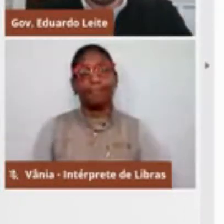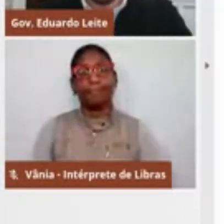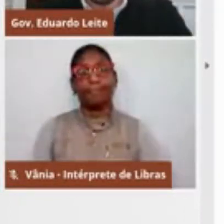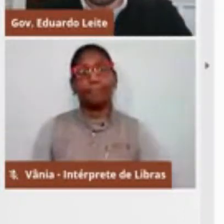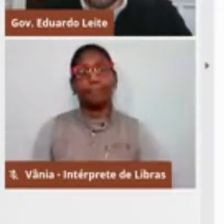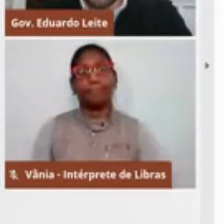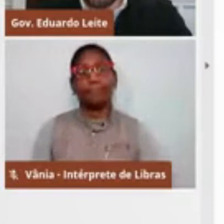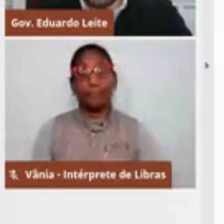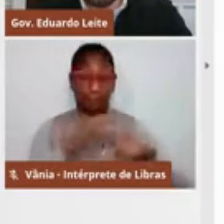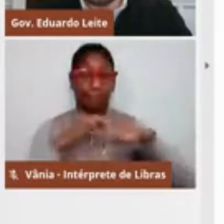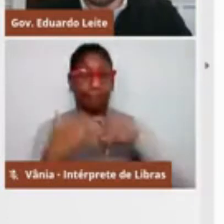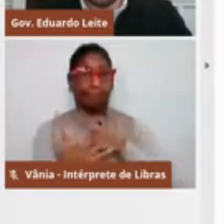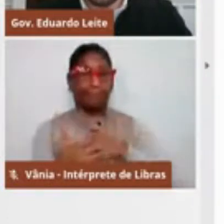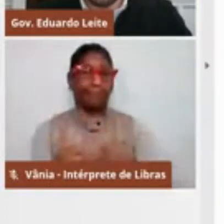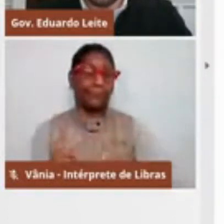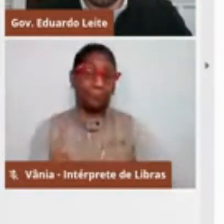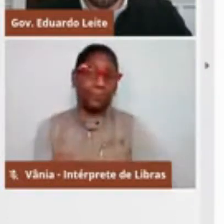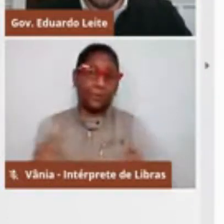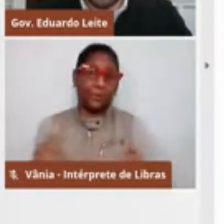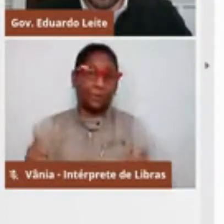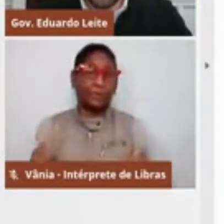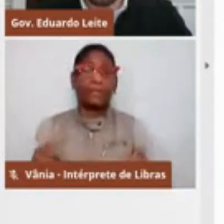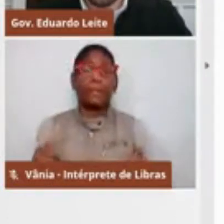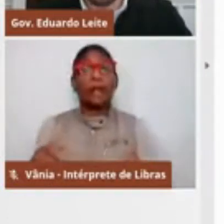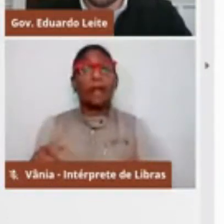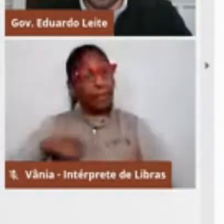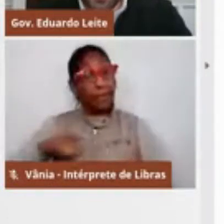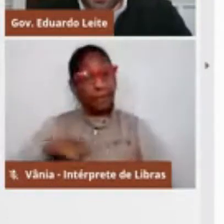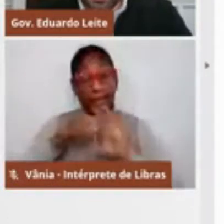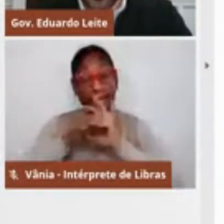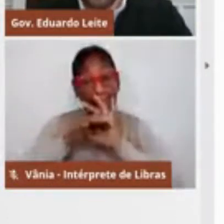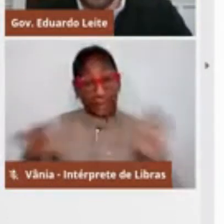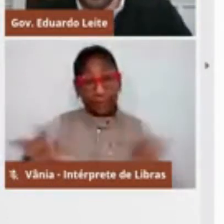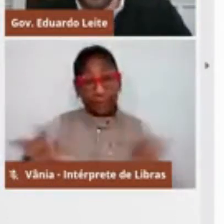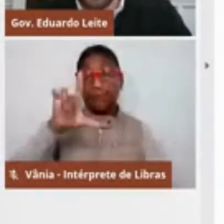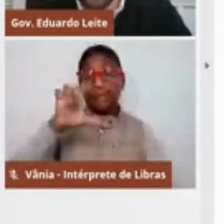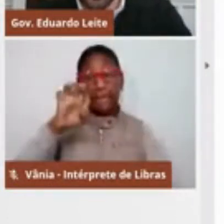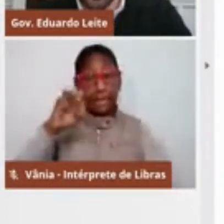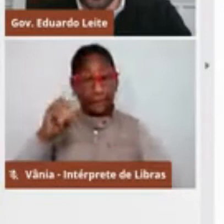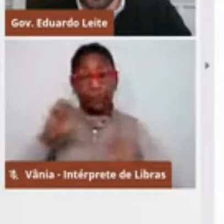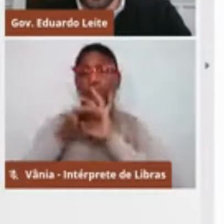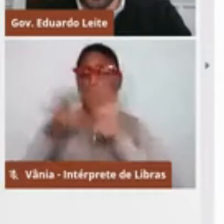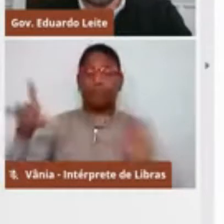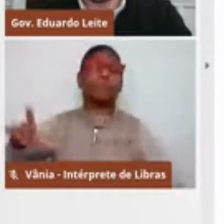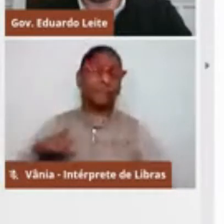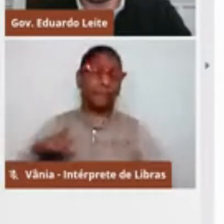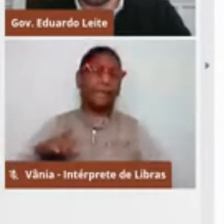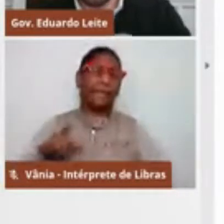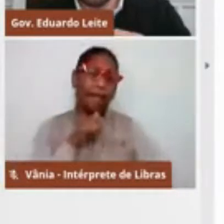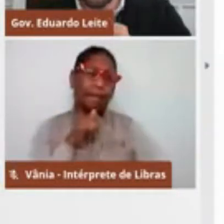recuperados, e a gente tem ainda uma capacidade de oferta de leitos bastante grande naquela região,